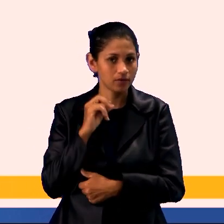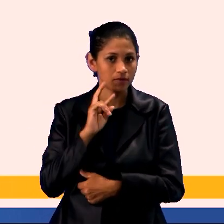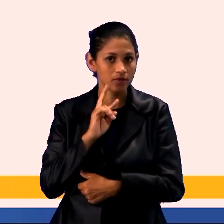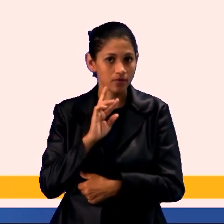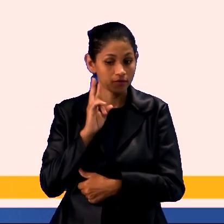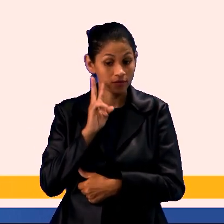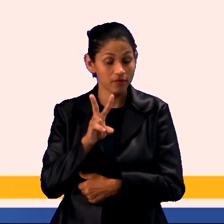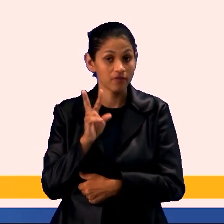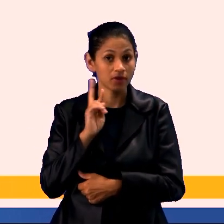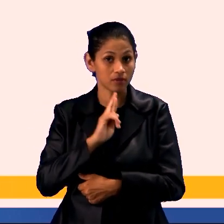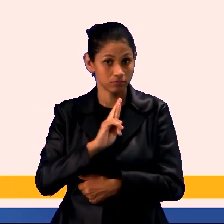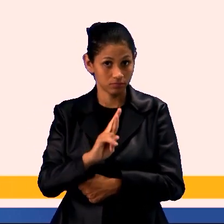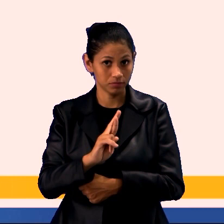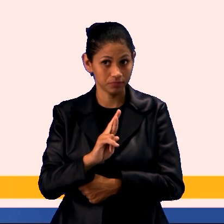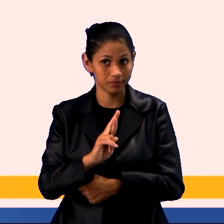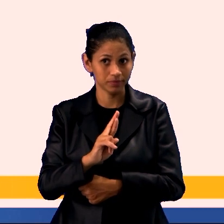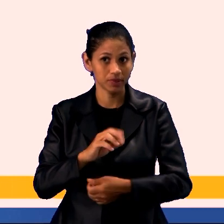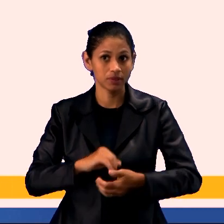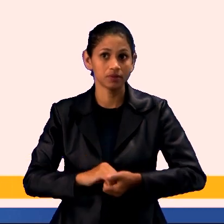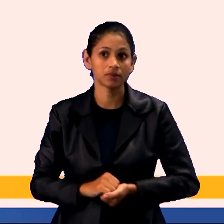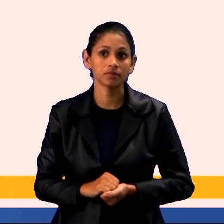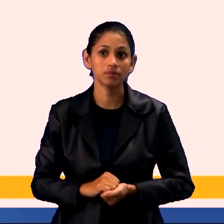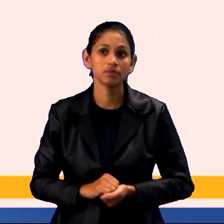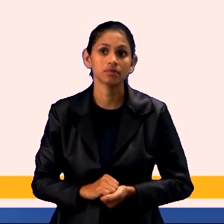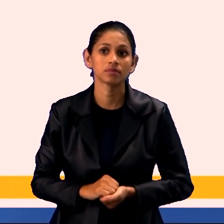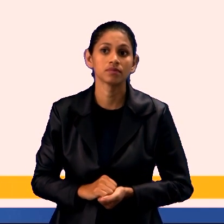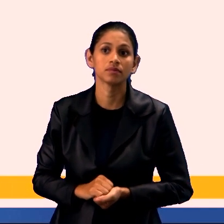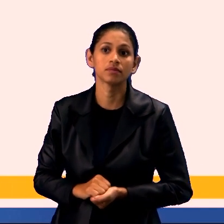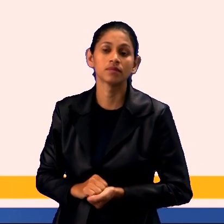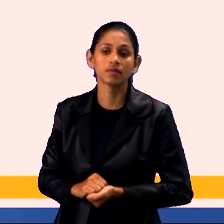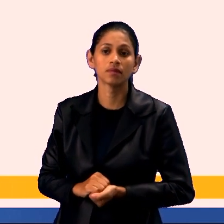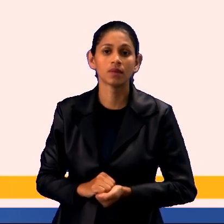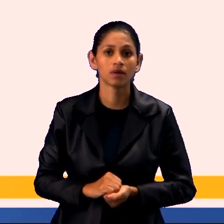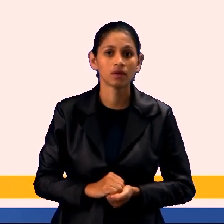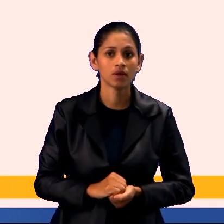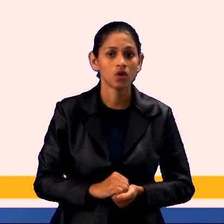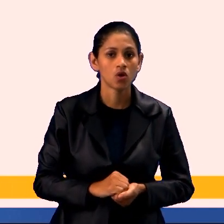Então, vamos lá? Deu certo?